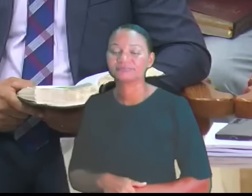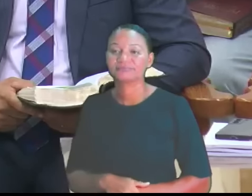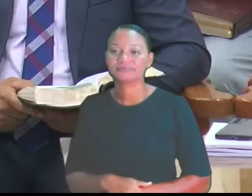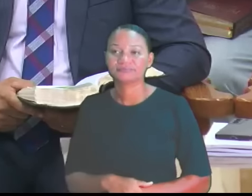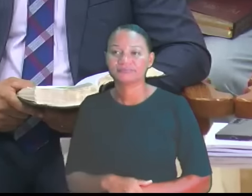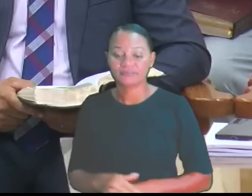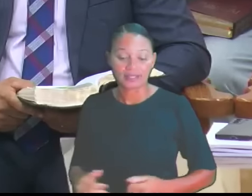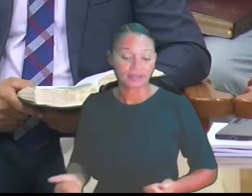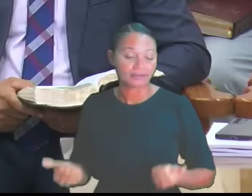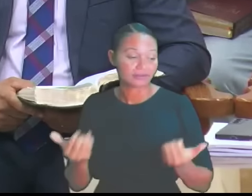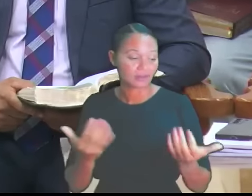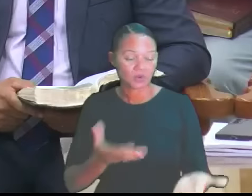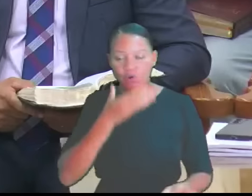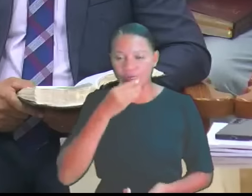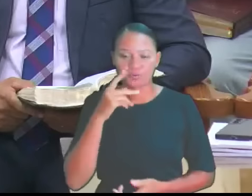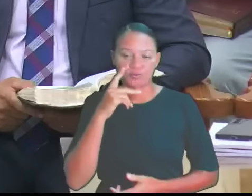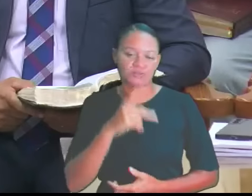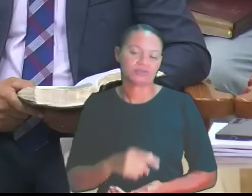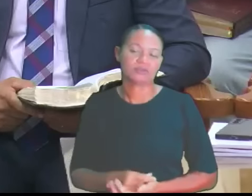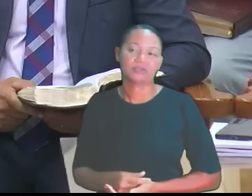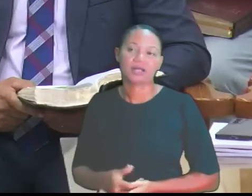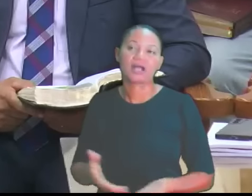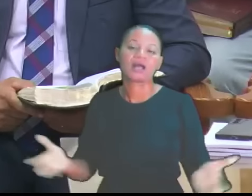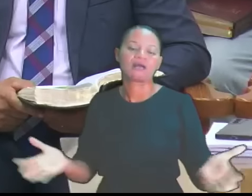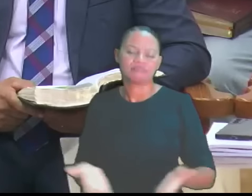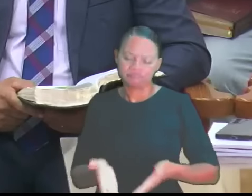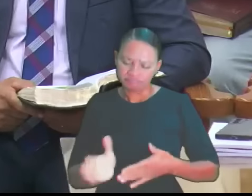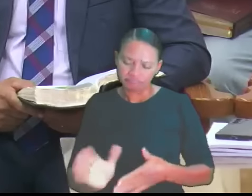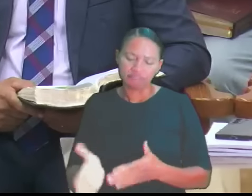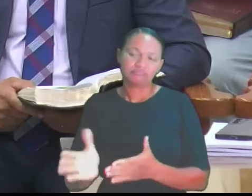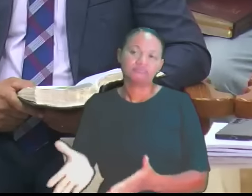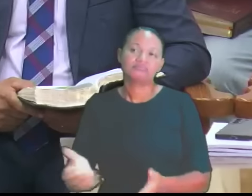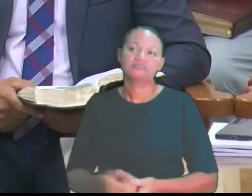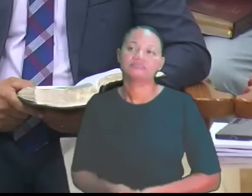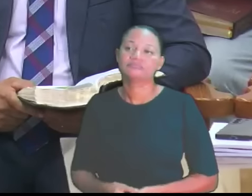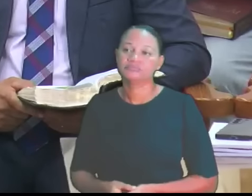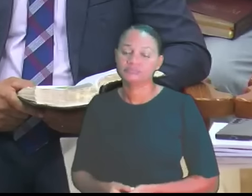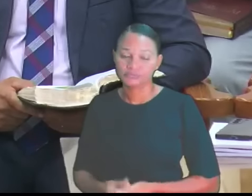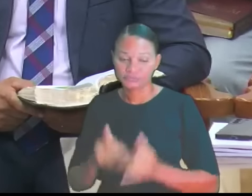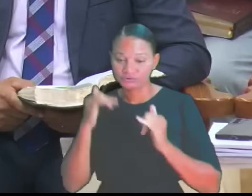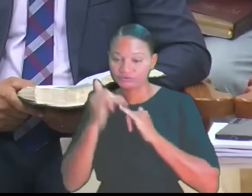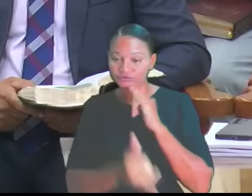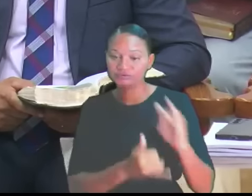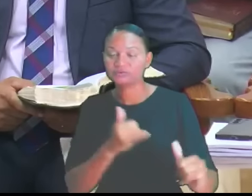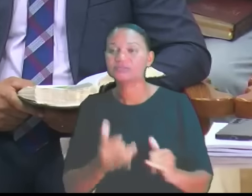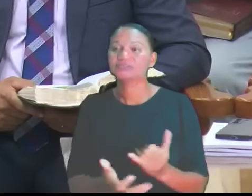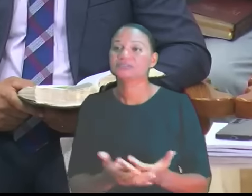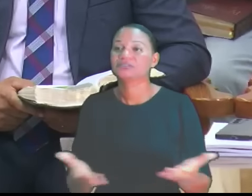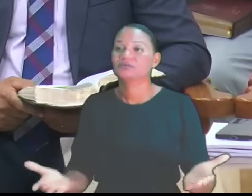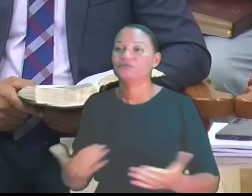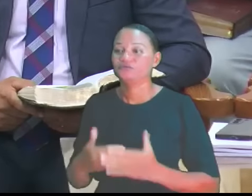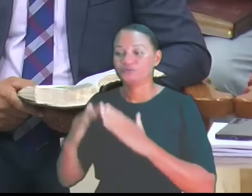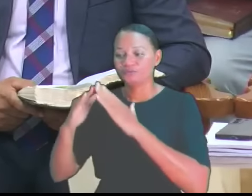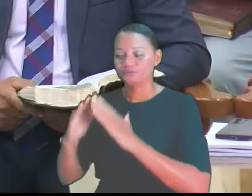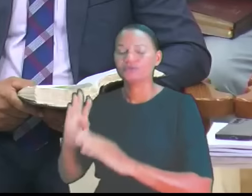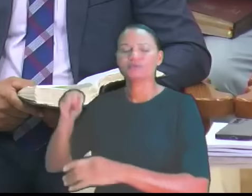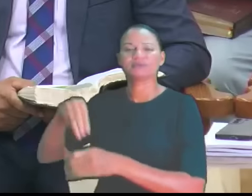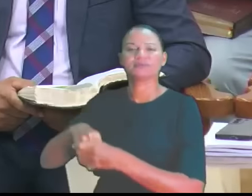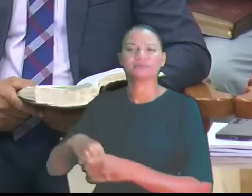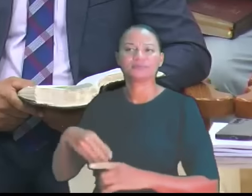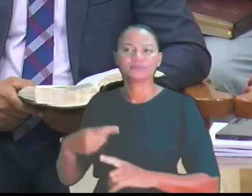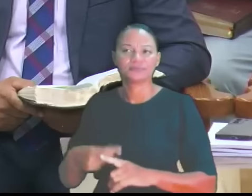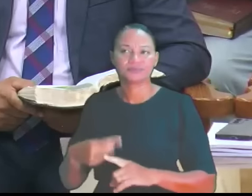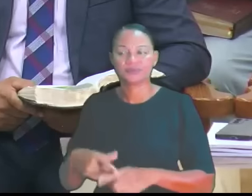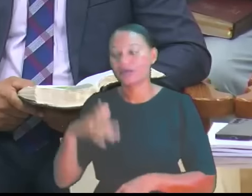Ela entregou para o profeta disse, agora pode seguir. Só que tem uma coisa, deixa eu dar uma notícia para a senhora. Eu vou morar com a senhora agora, viu? Por quê?